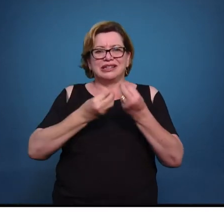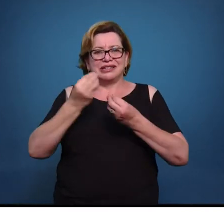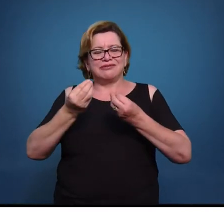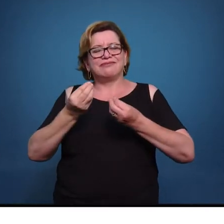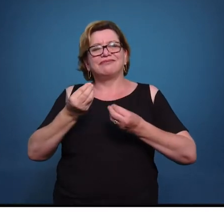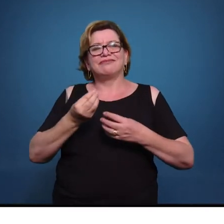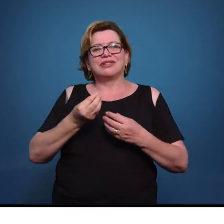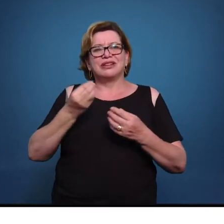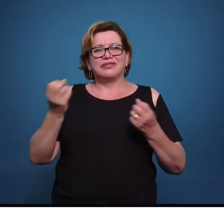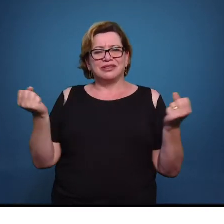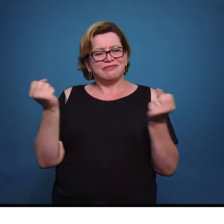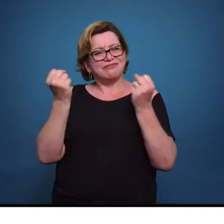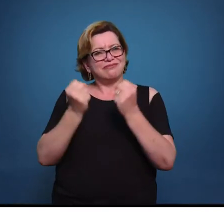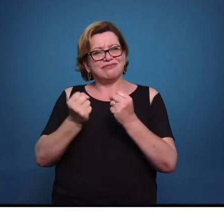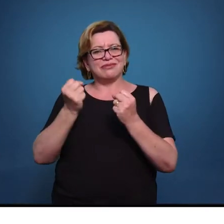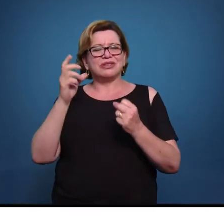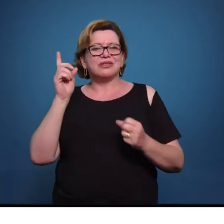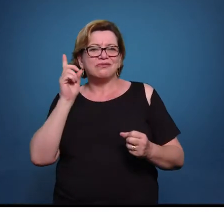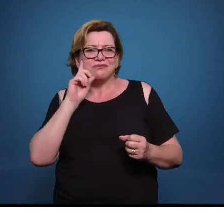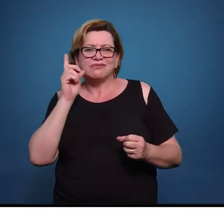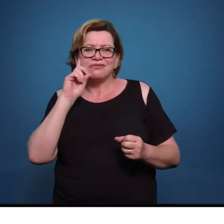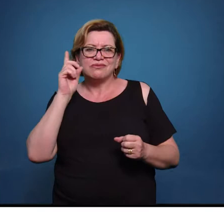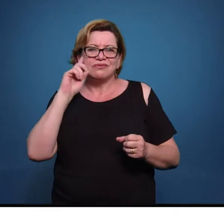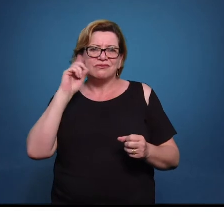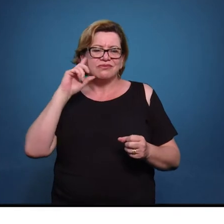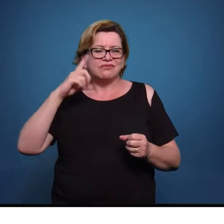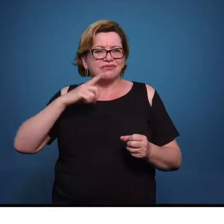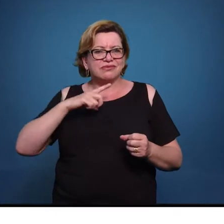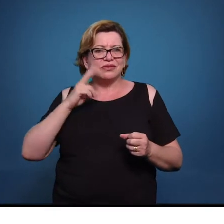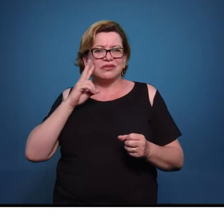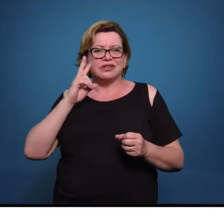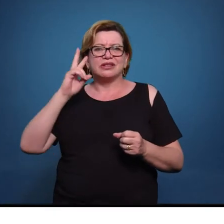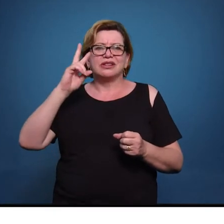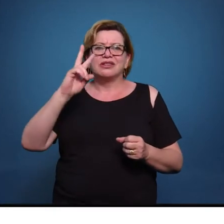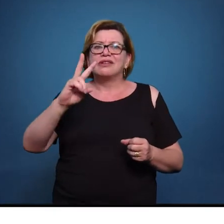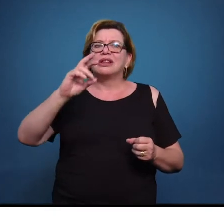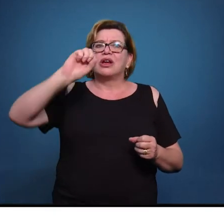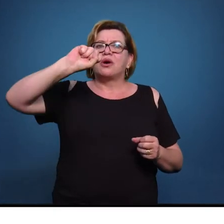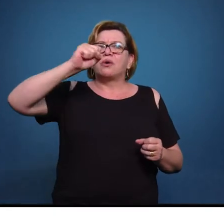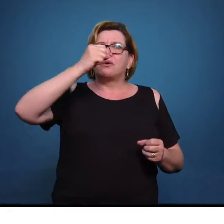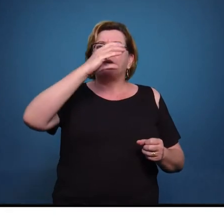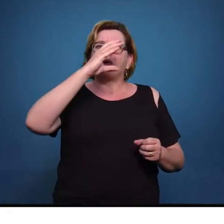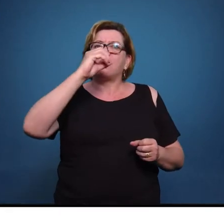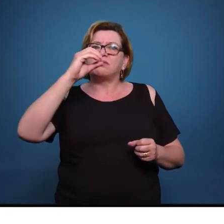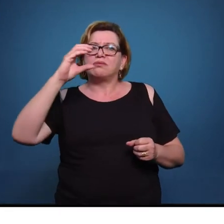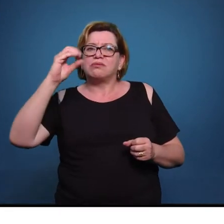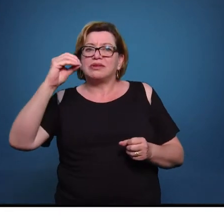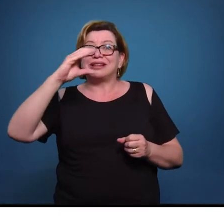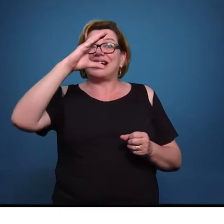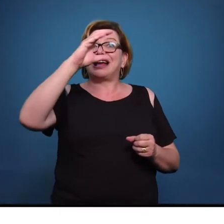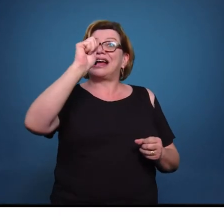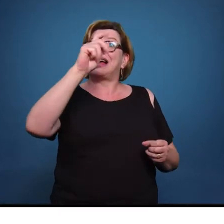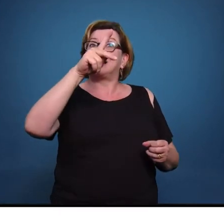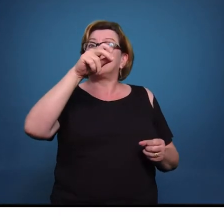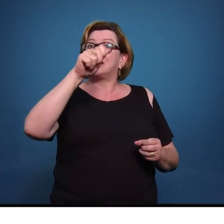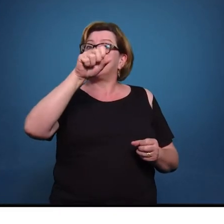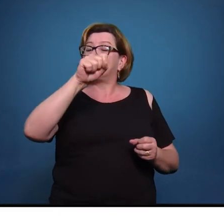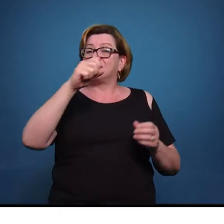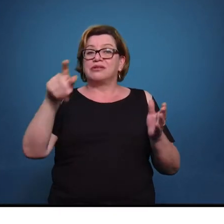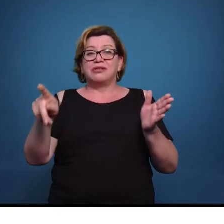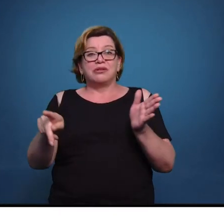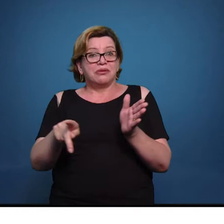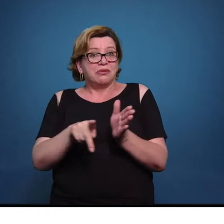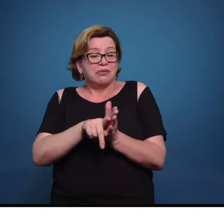www.newseum.org, será possível diariamente ter acesso a mais de 800 capas de jornais do mundo inteiro. São